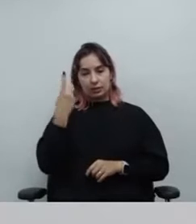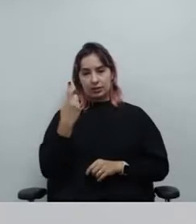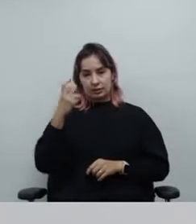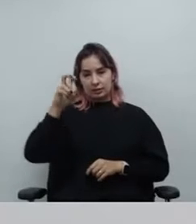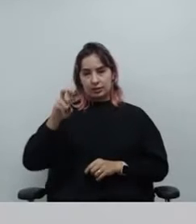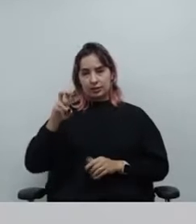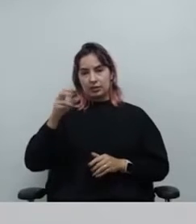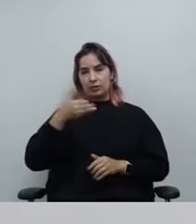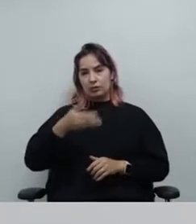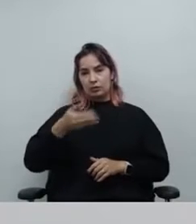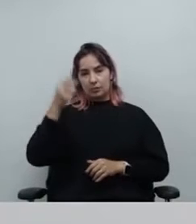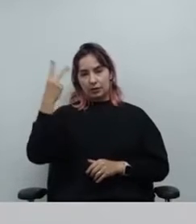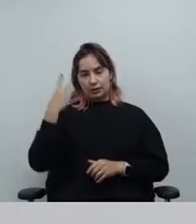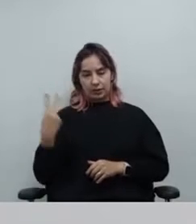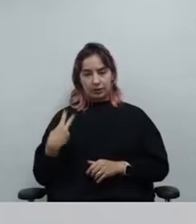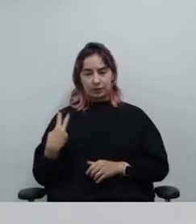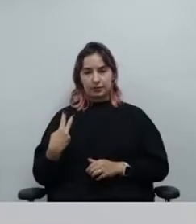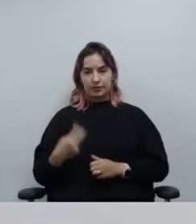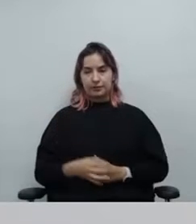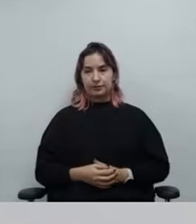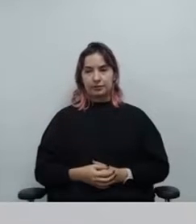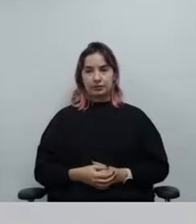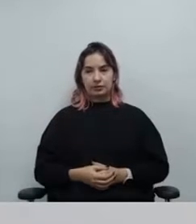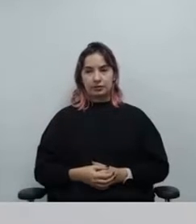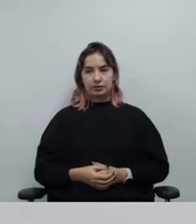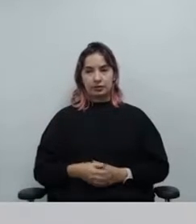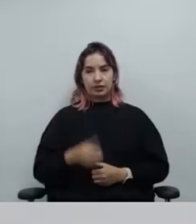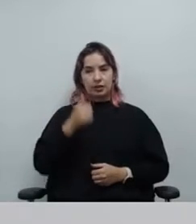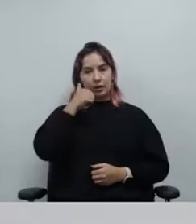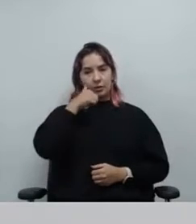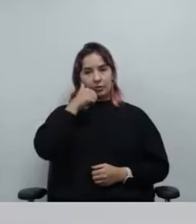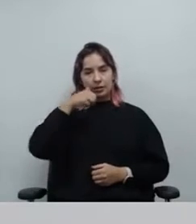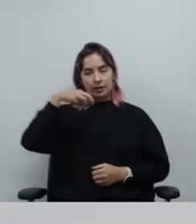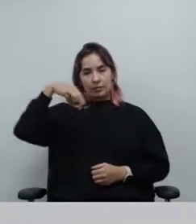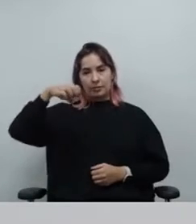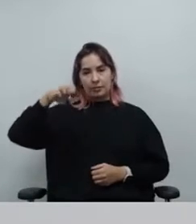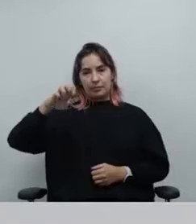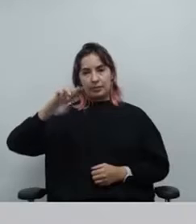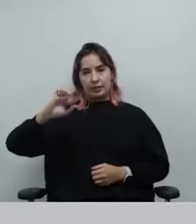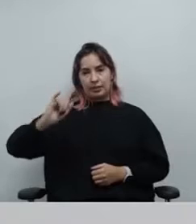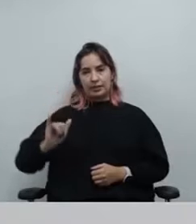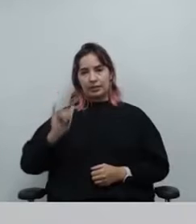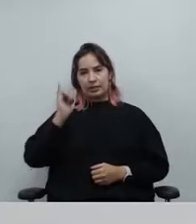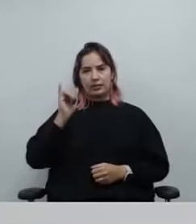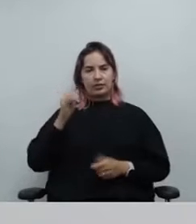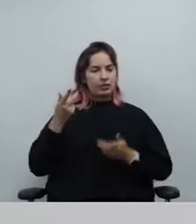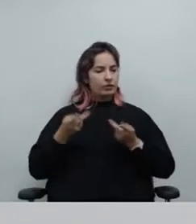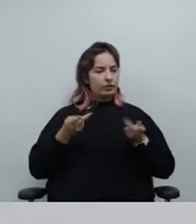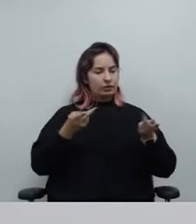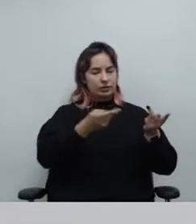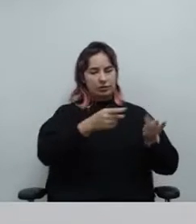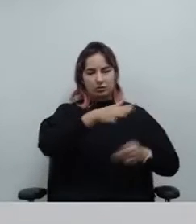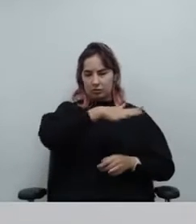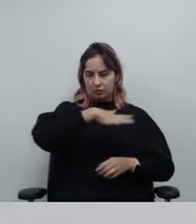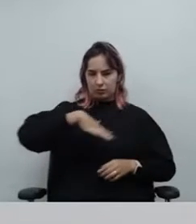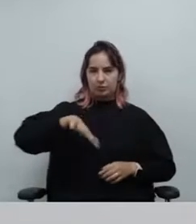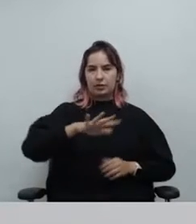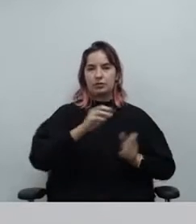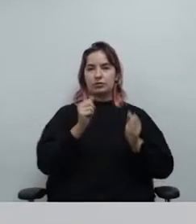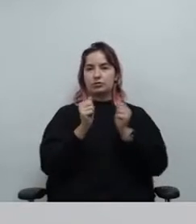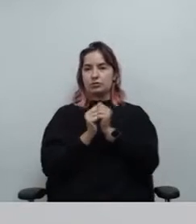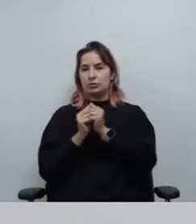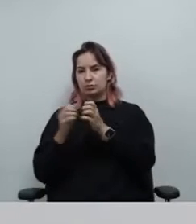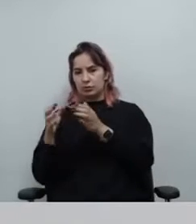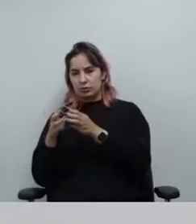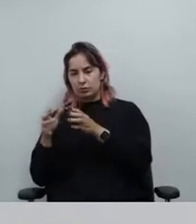na última segunda-feira. A relatora Mary Laylor visitou aqui a sede, visitou esse espaço da Defensoria Pública junto com a